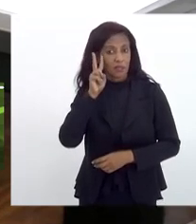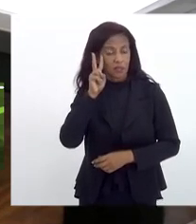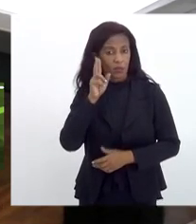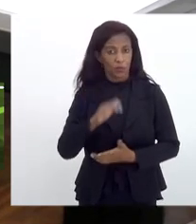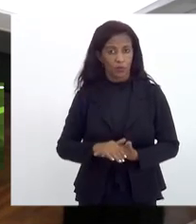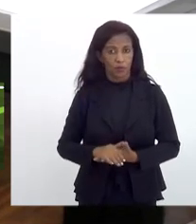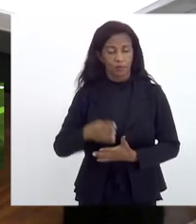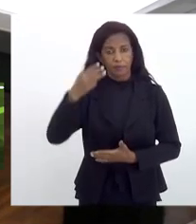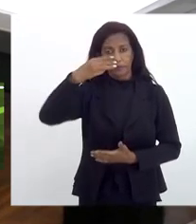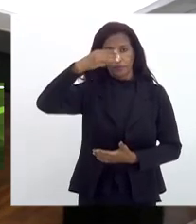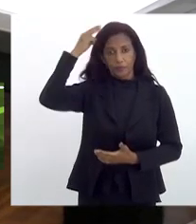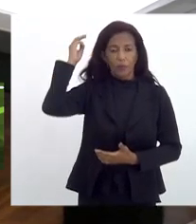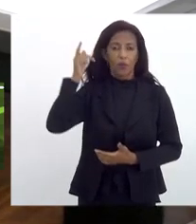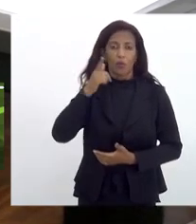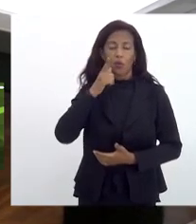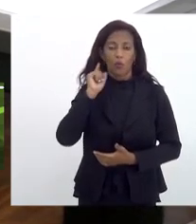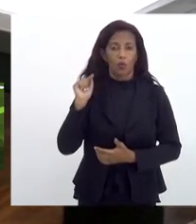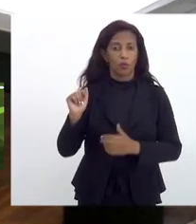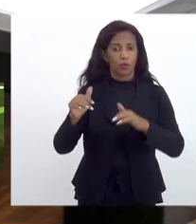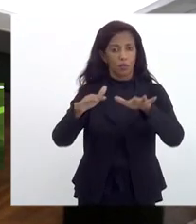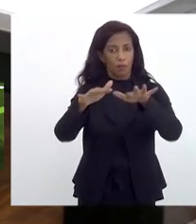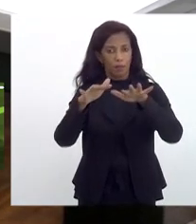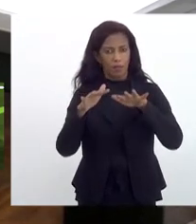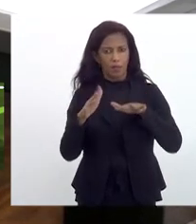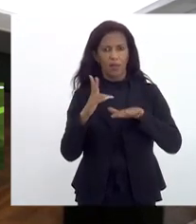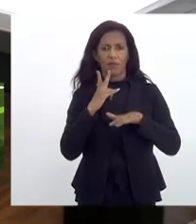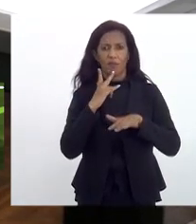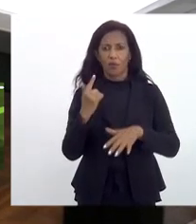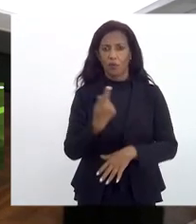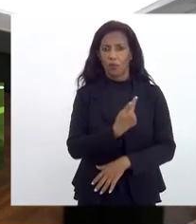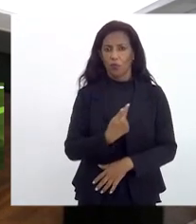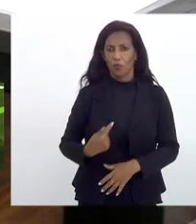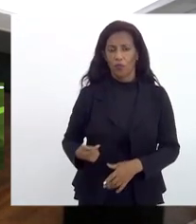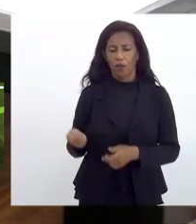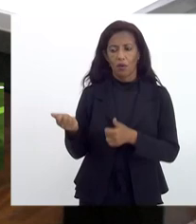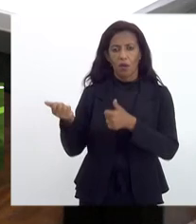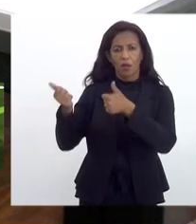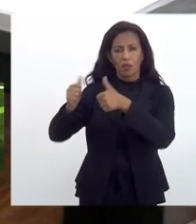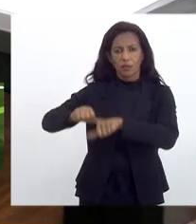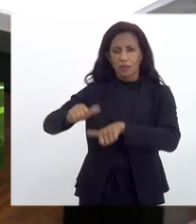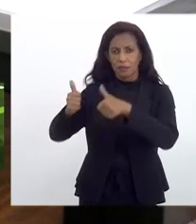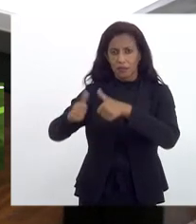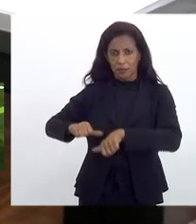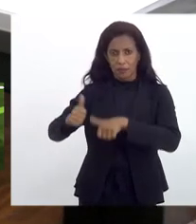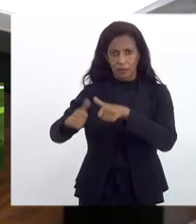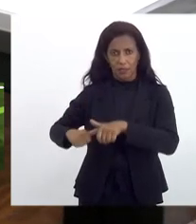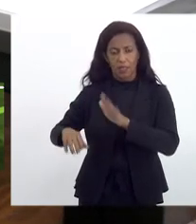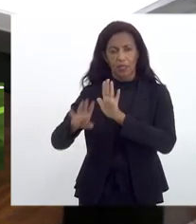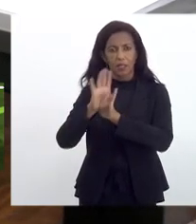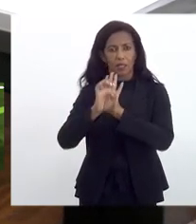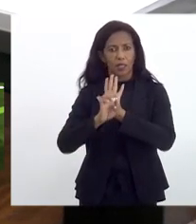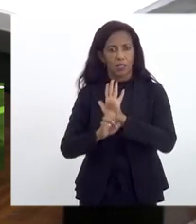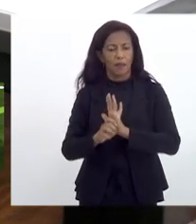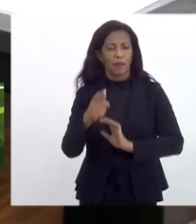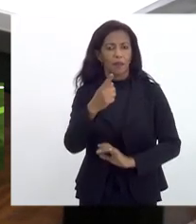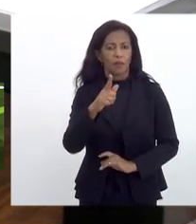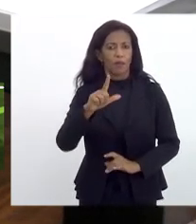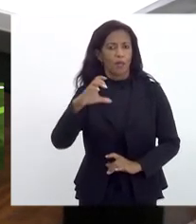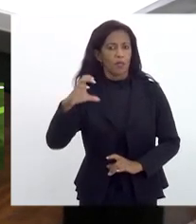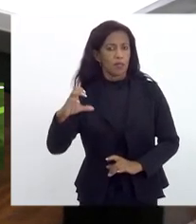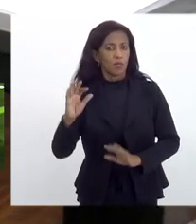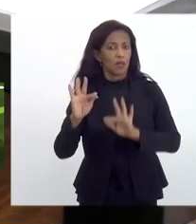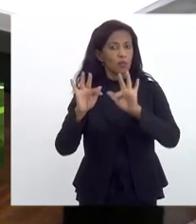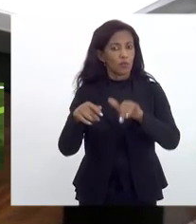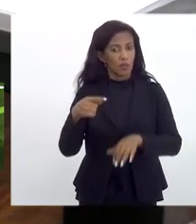Márcio Pacheco ontem plenário disse que acabaria com o governo as análises da emenda constitucional e do PLC no